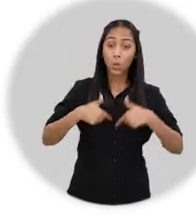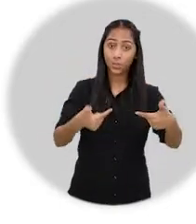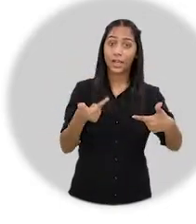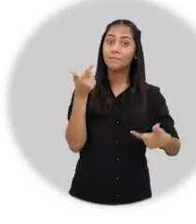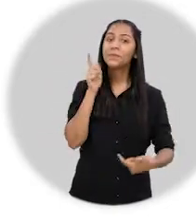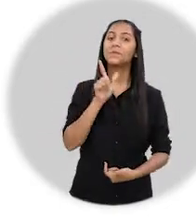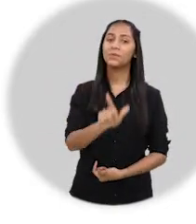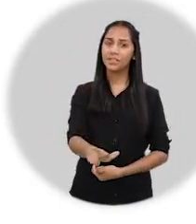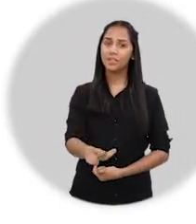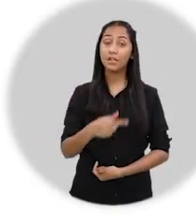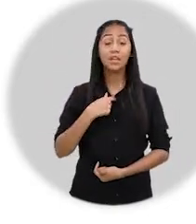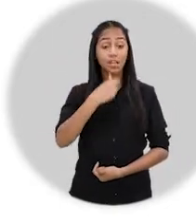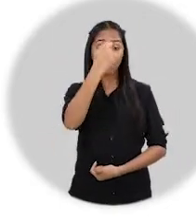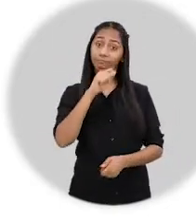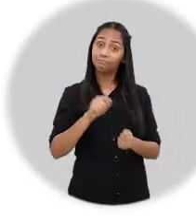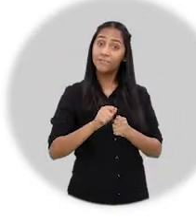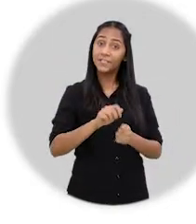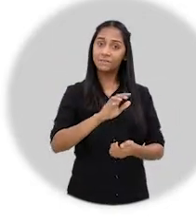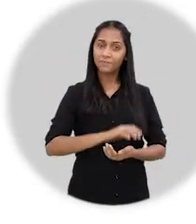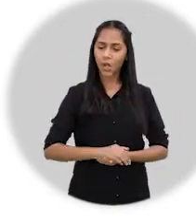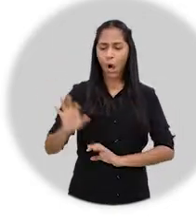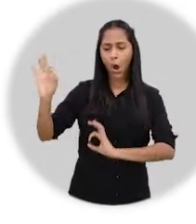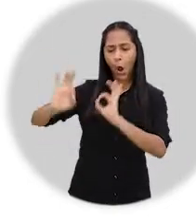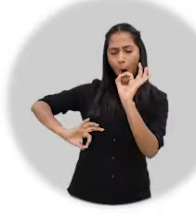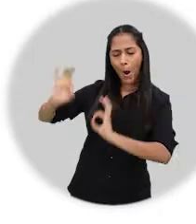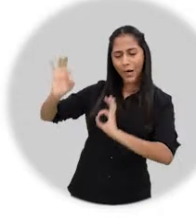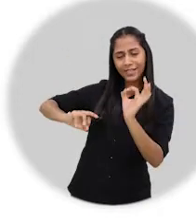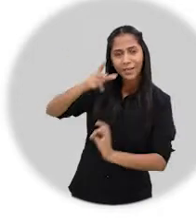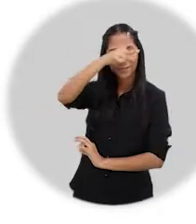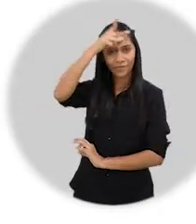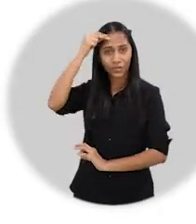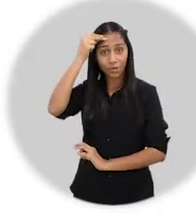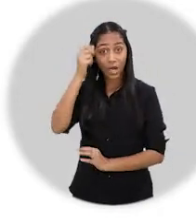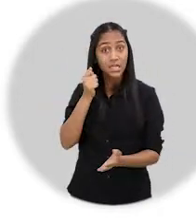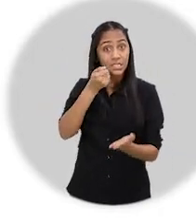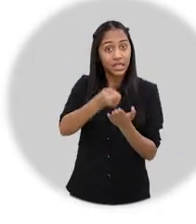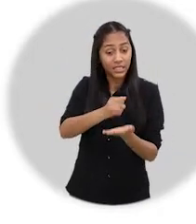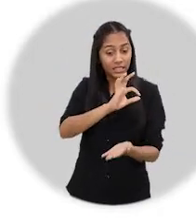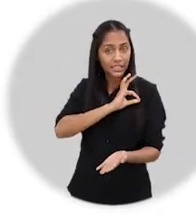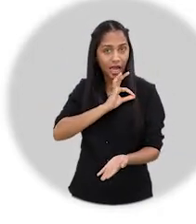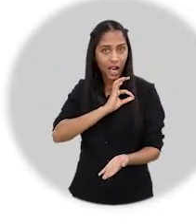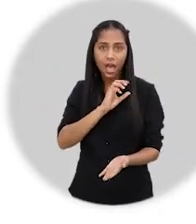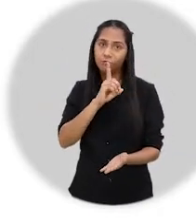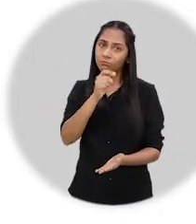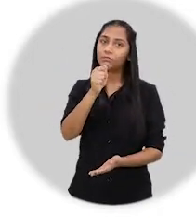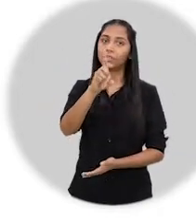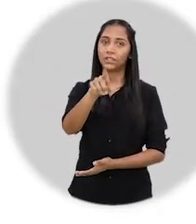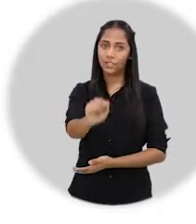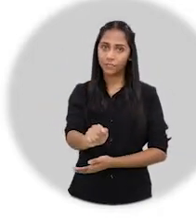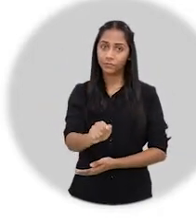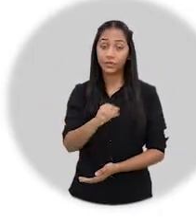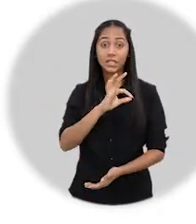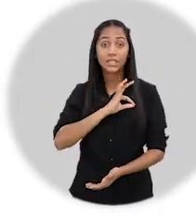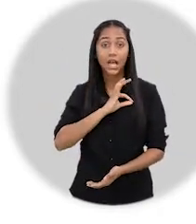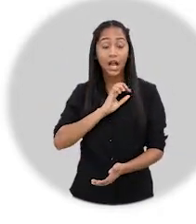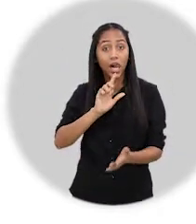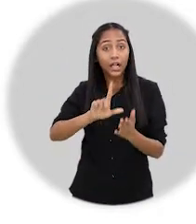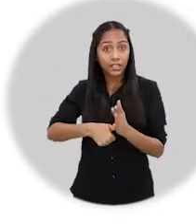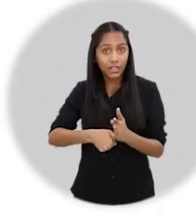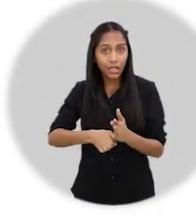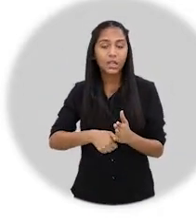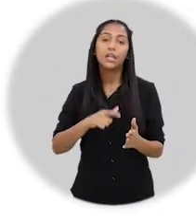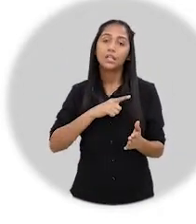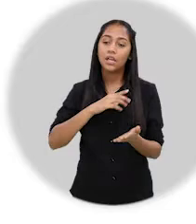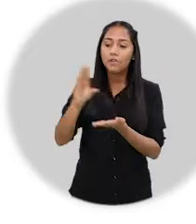vencer. E foi o que eu fiz. Arrumei a casa, coloquei os salários em dia, paguei os atrasados e